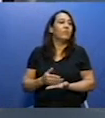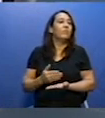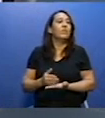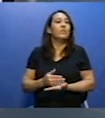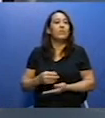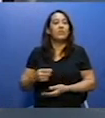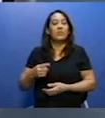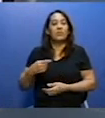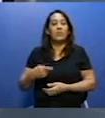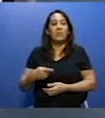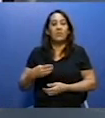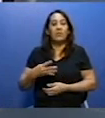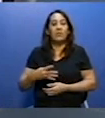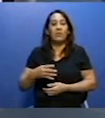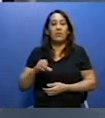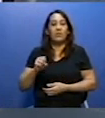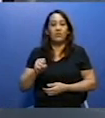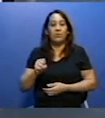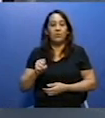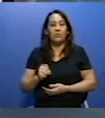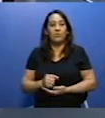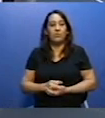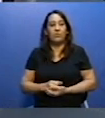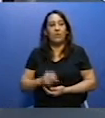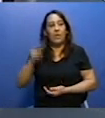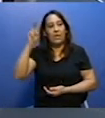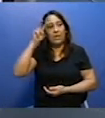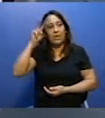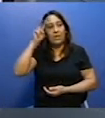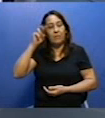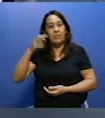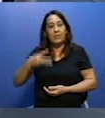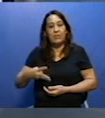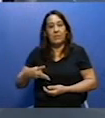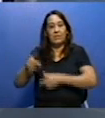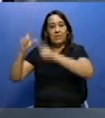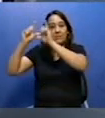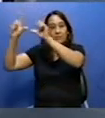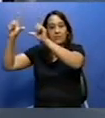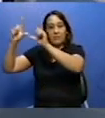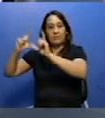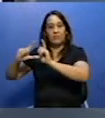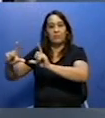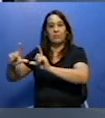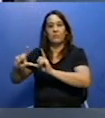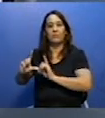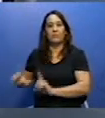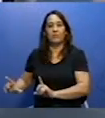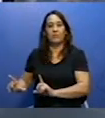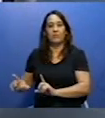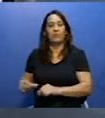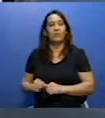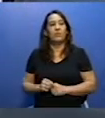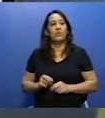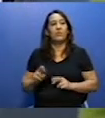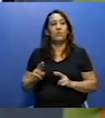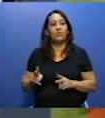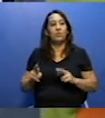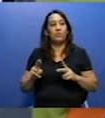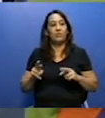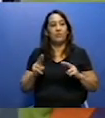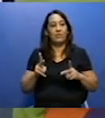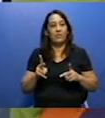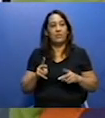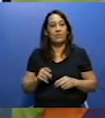Na página 148, lembra das três imagens? A primeira, a segunda e a terceira? Olha a